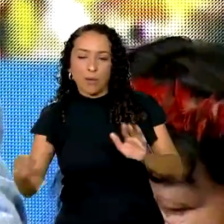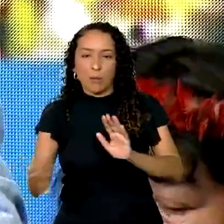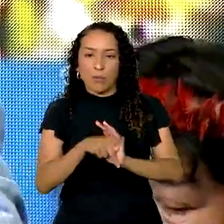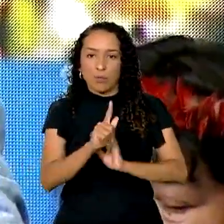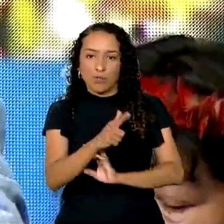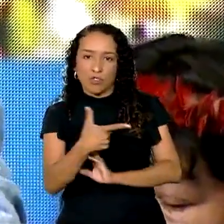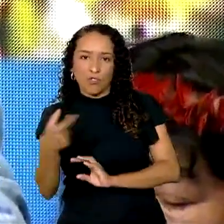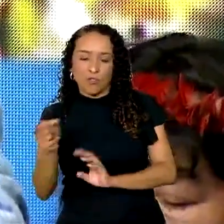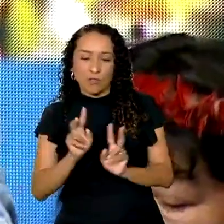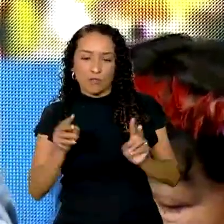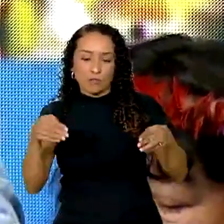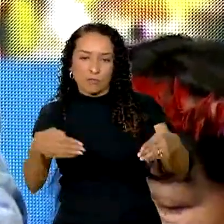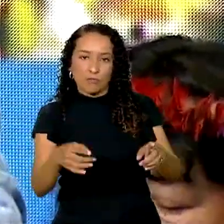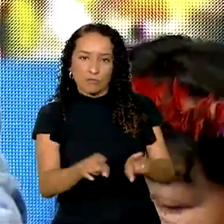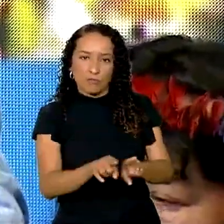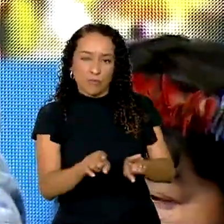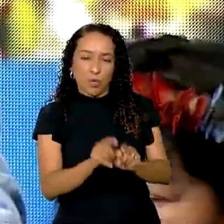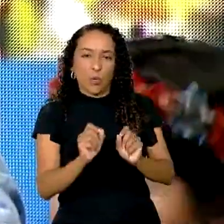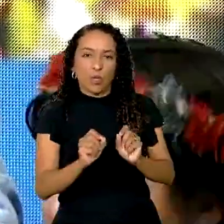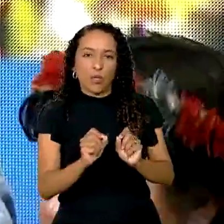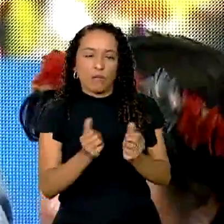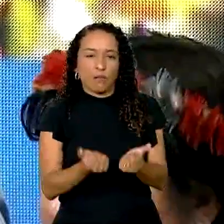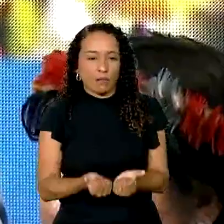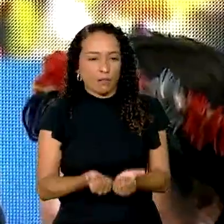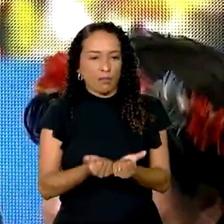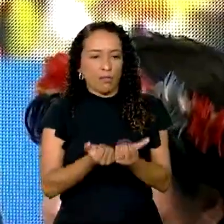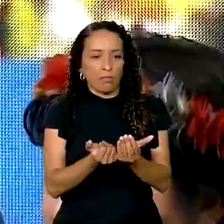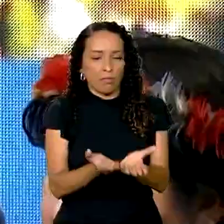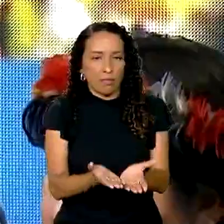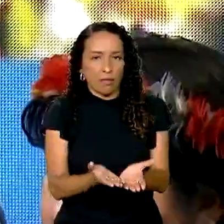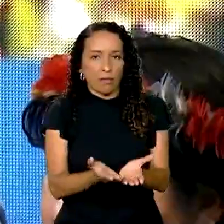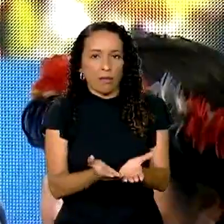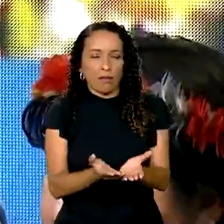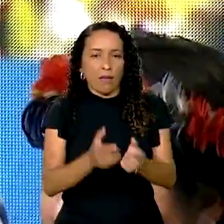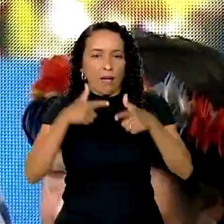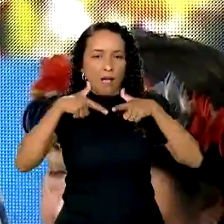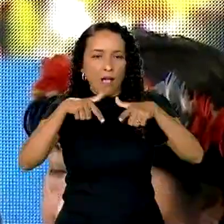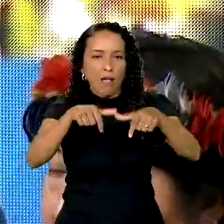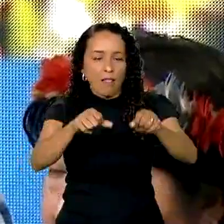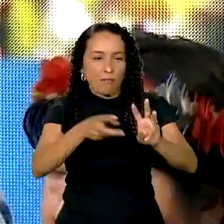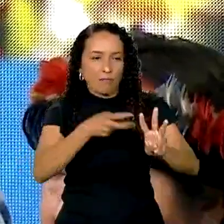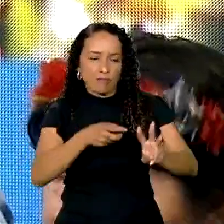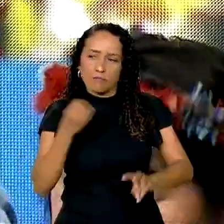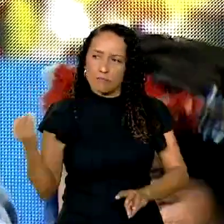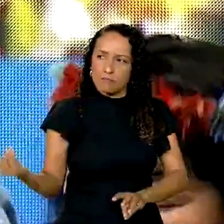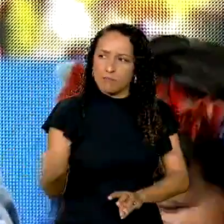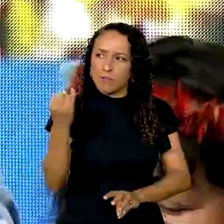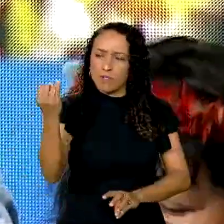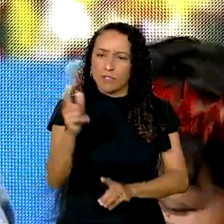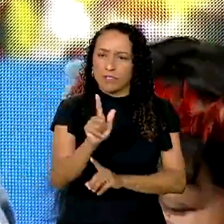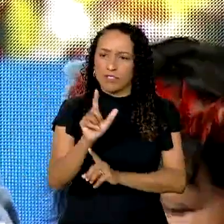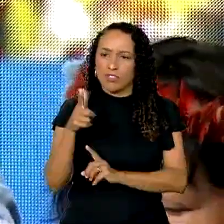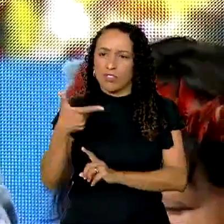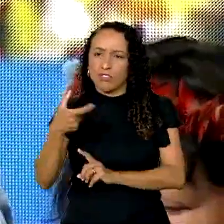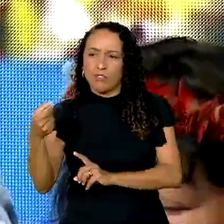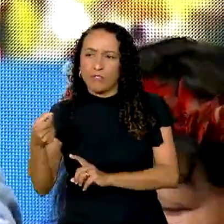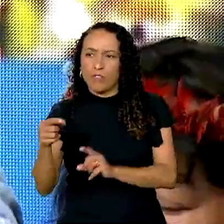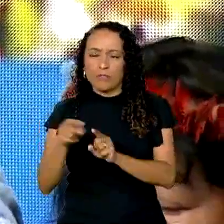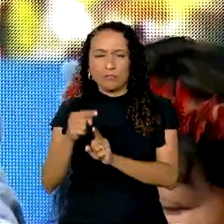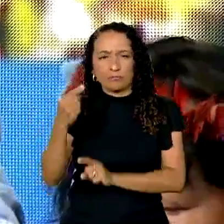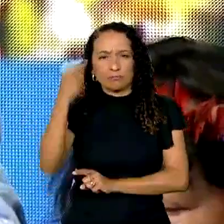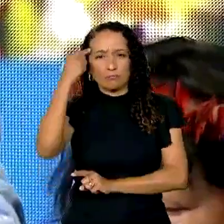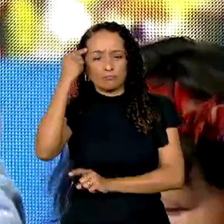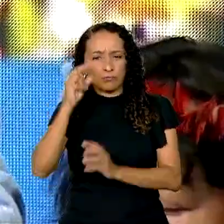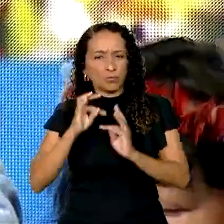G20, na perspectiva também de trazer a importância das línguas indígenas no âmbito do G20 e trazer o pensamento, a cosmologia